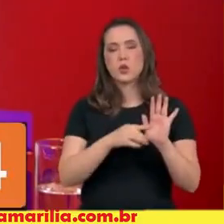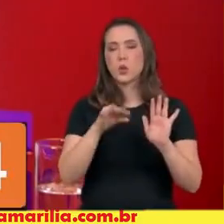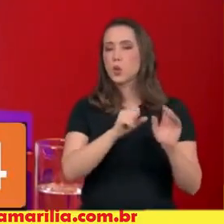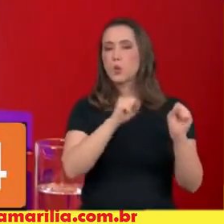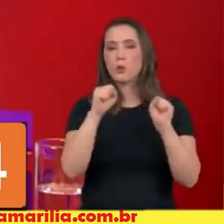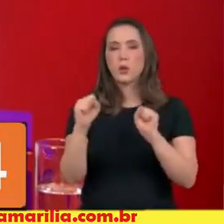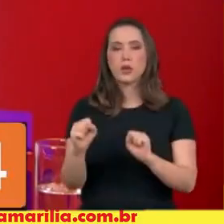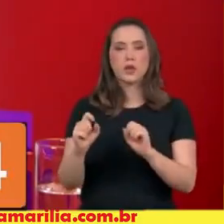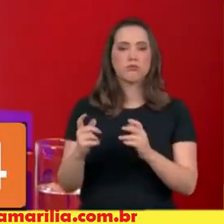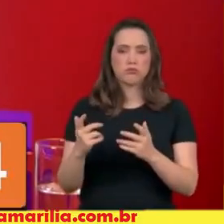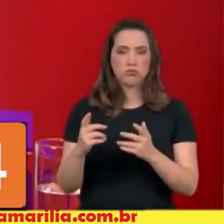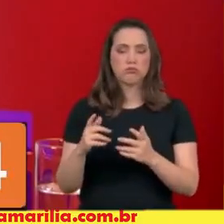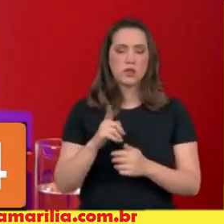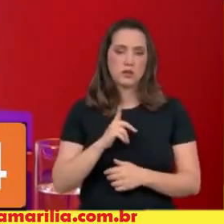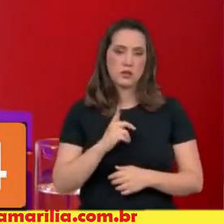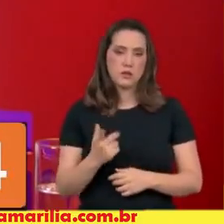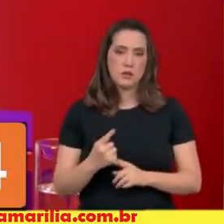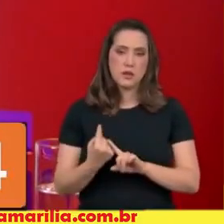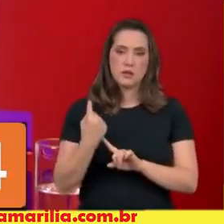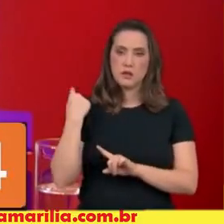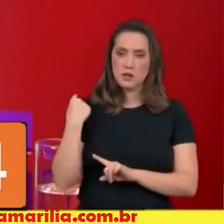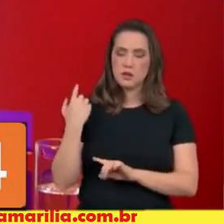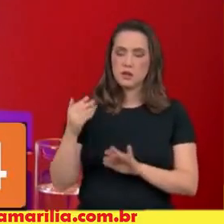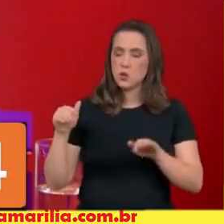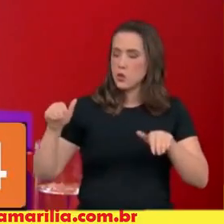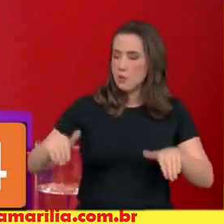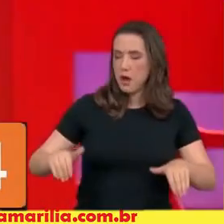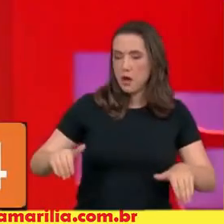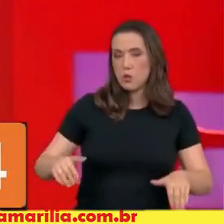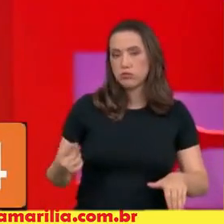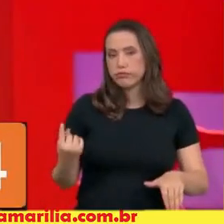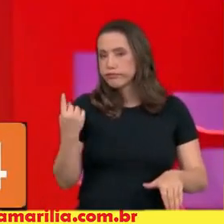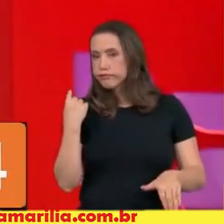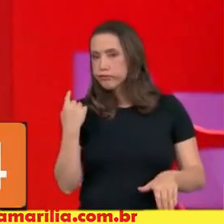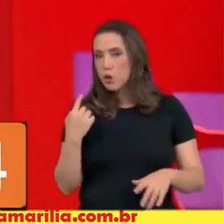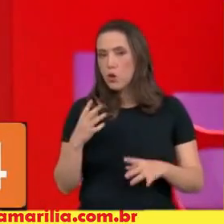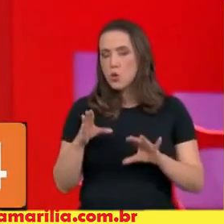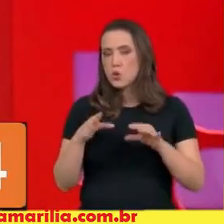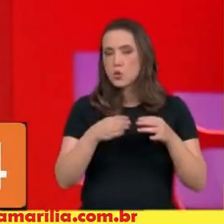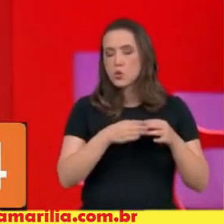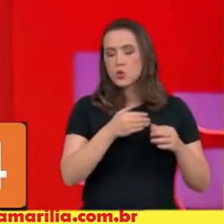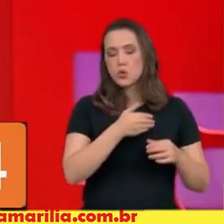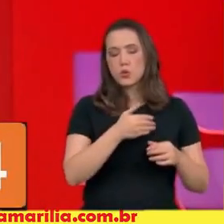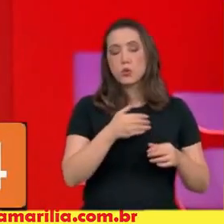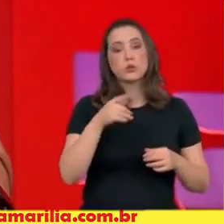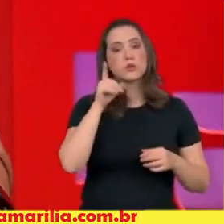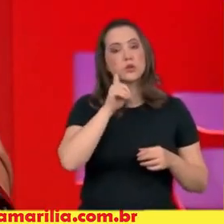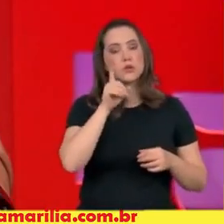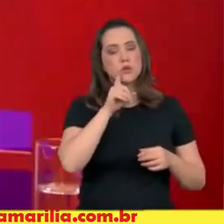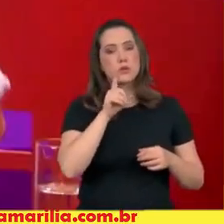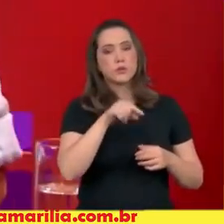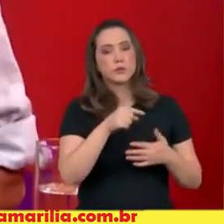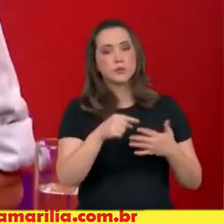história dos impérios, os agentes dentro do Estado, dentro do governo dos Estados Unidos,